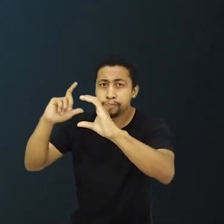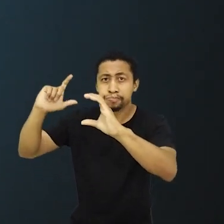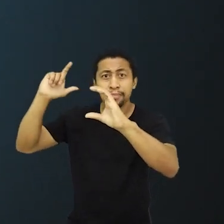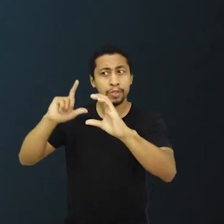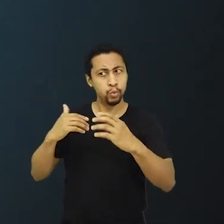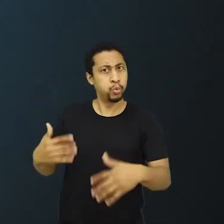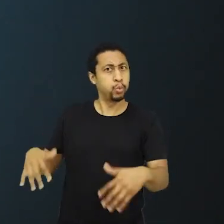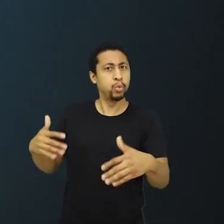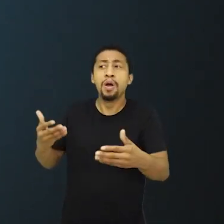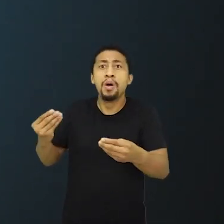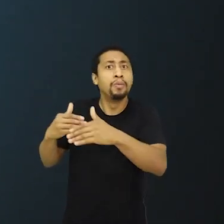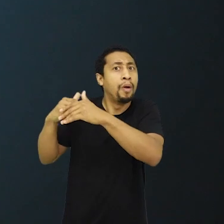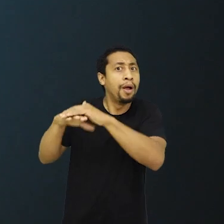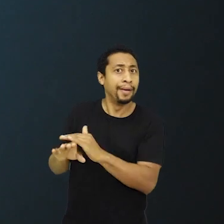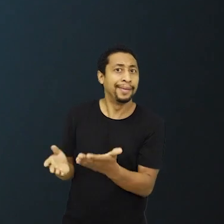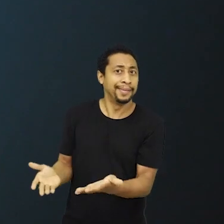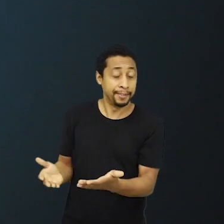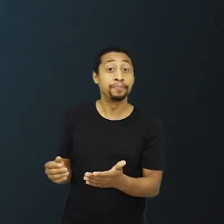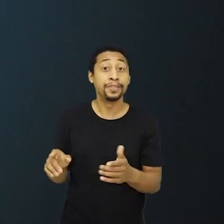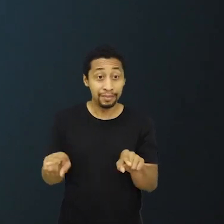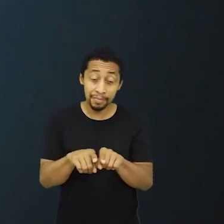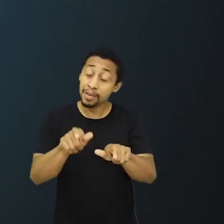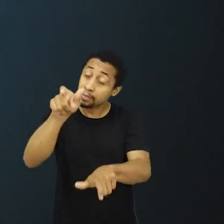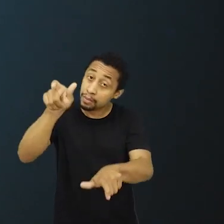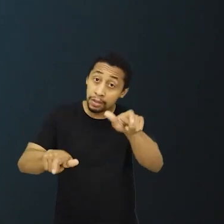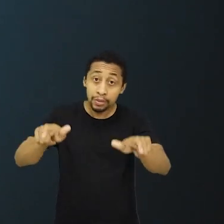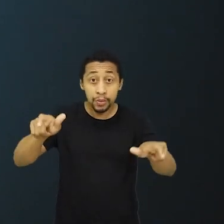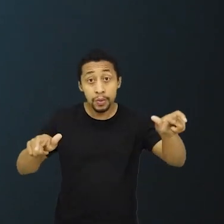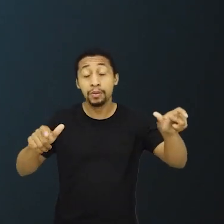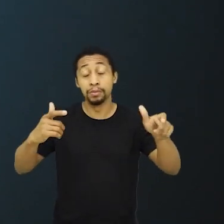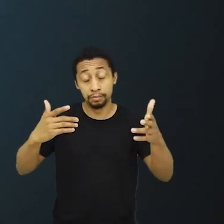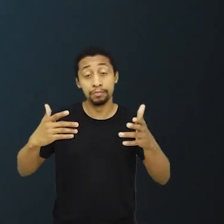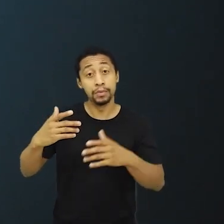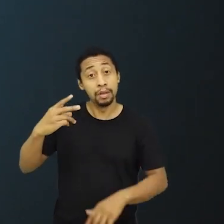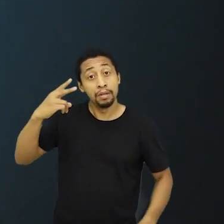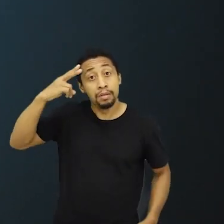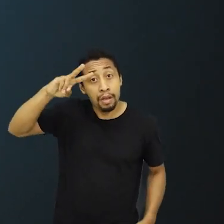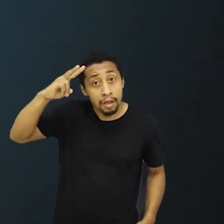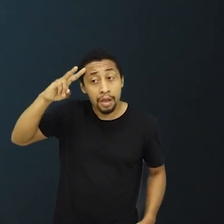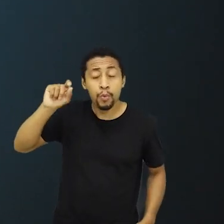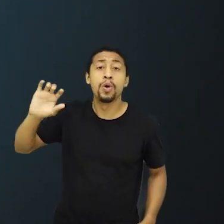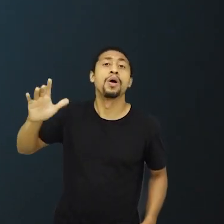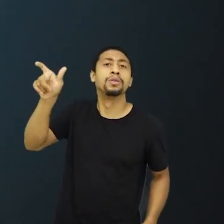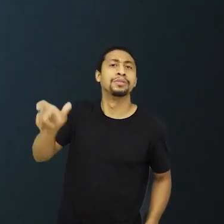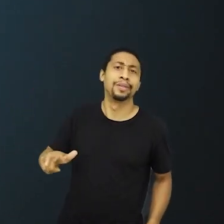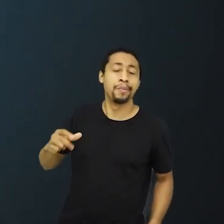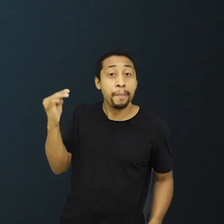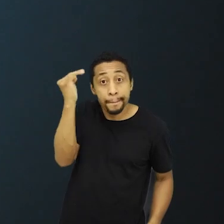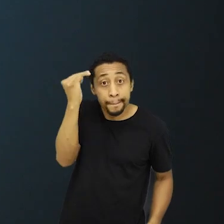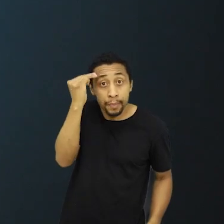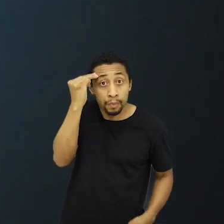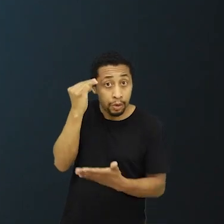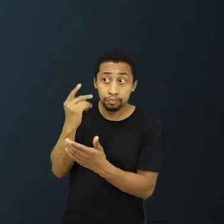era a memória das pessoas sobre quem ele foi, porque ele foi assassinado com 38